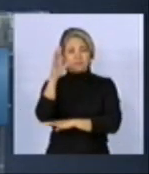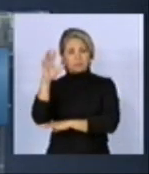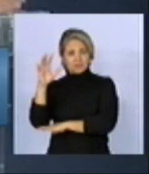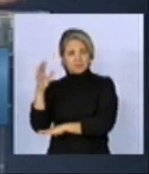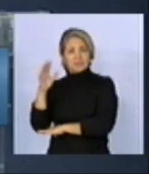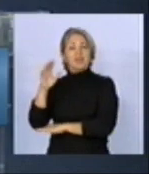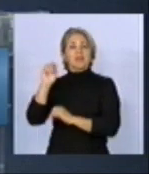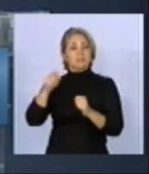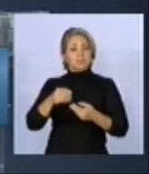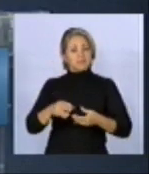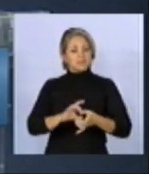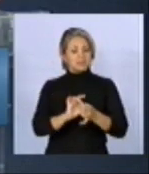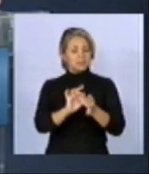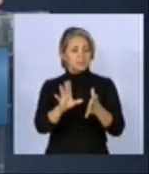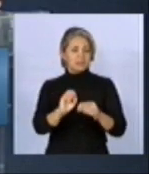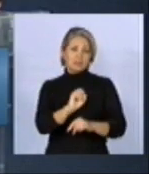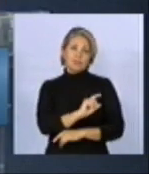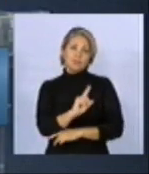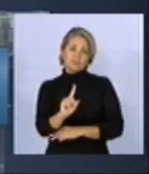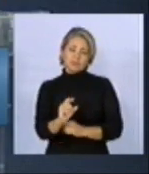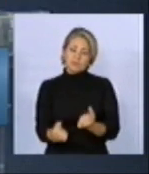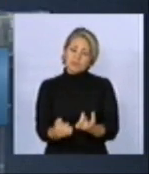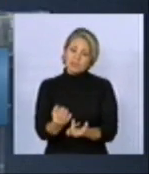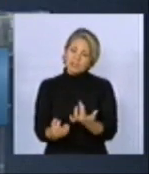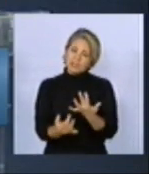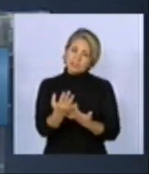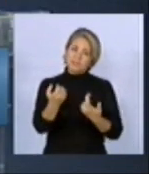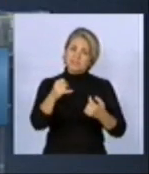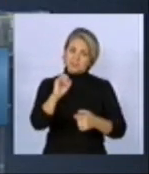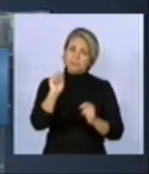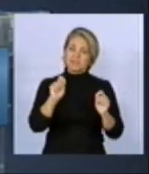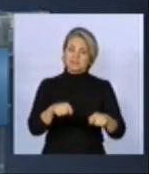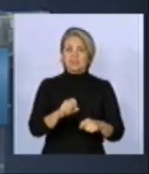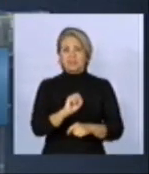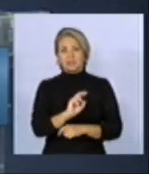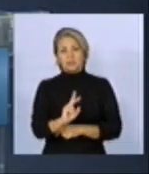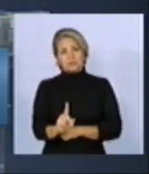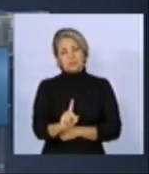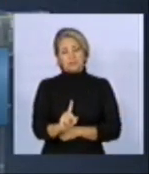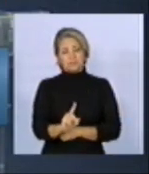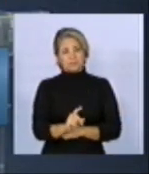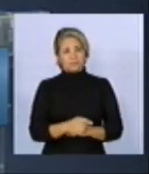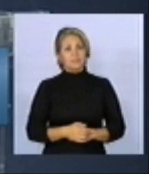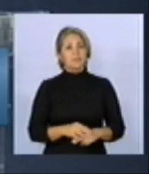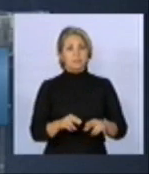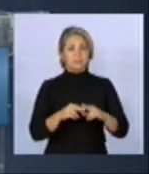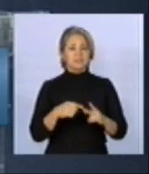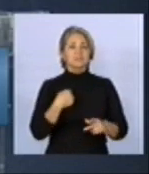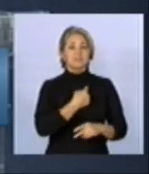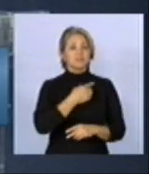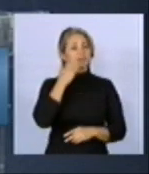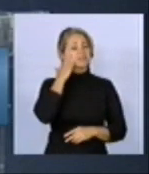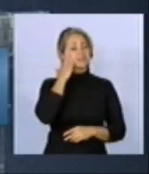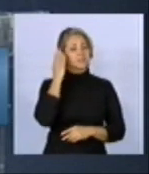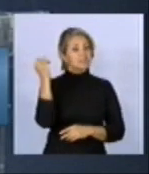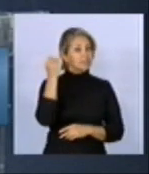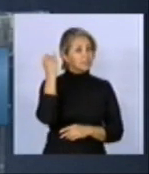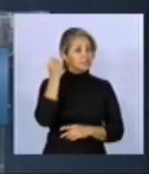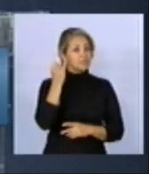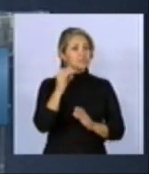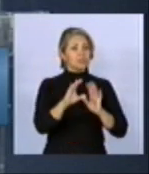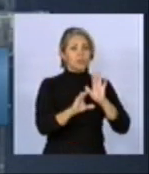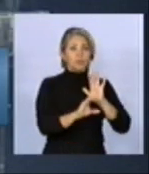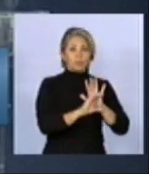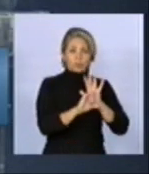permita autorizar ou não a queima Quando ela for necessária ou como se julgar eh necessária né por isso que a gente acha fundamental que o código já